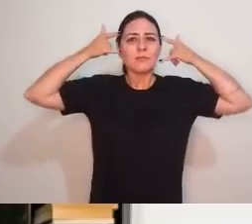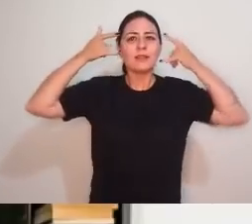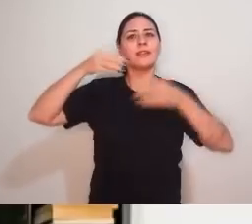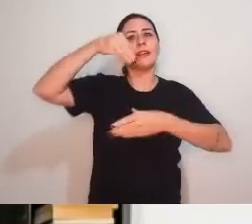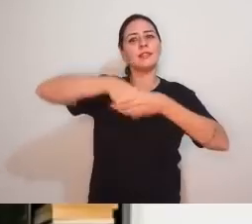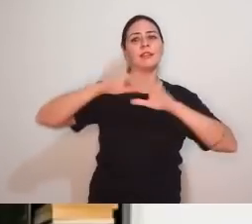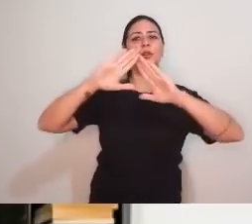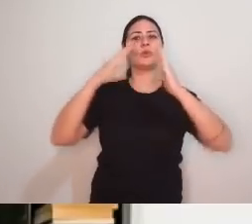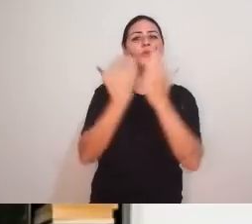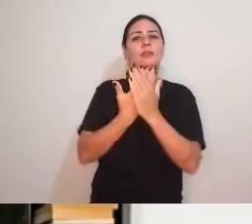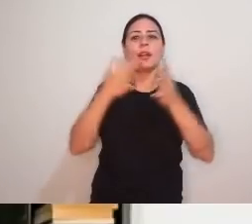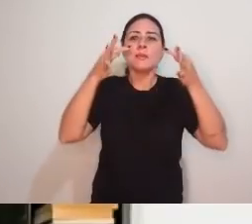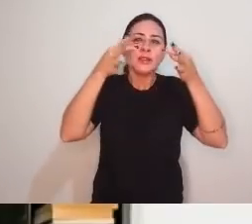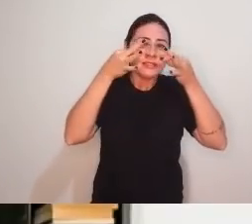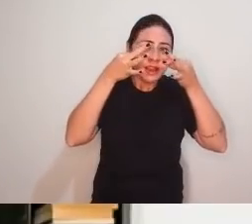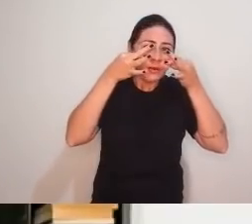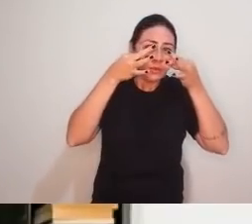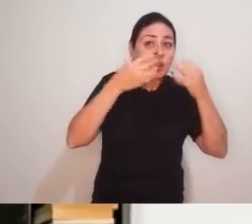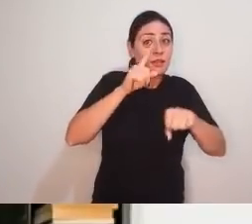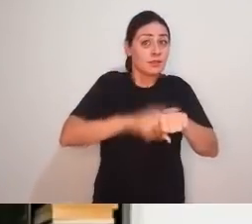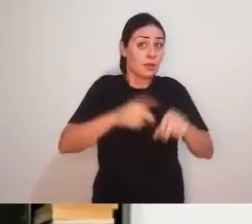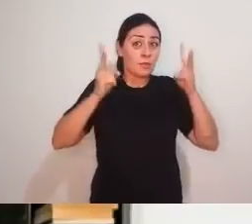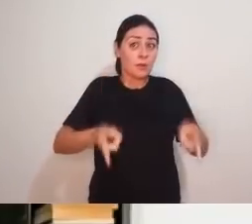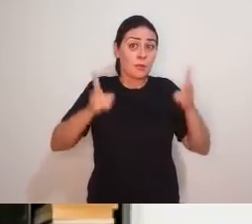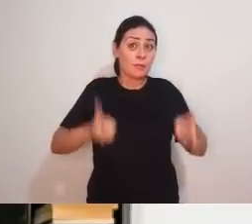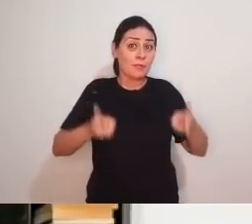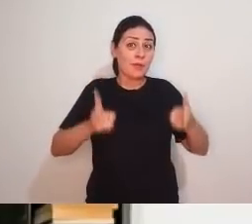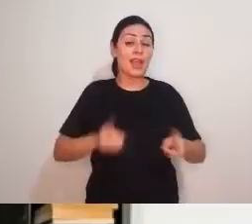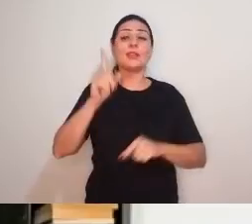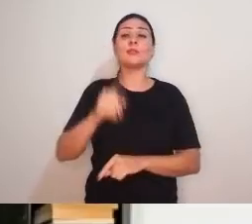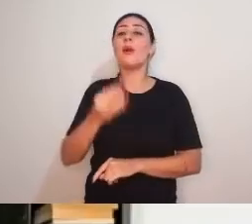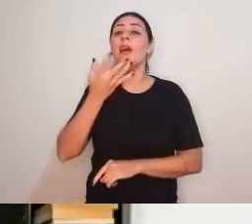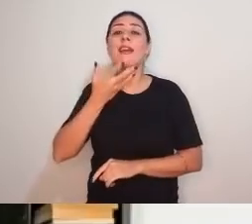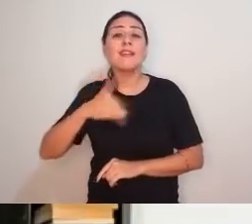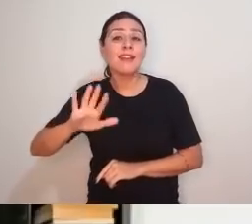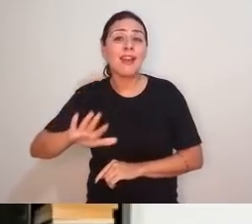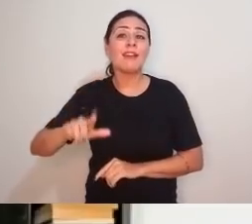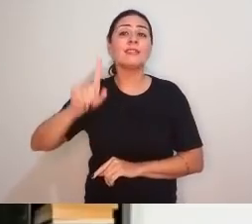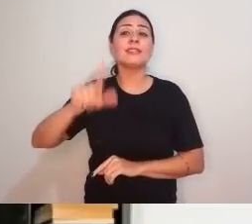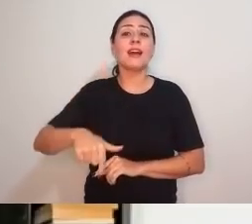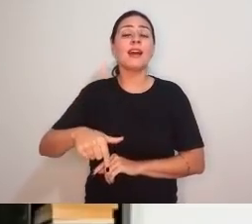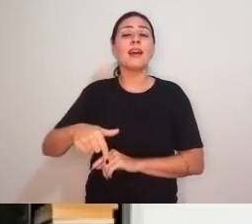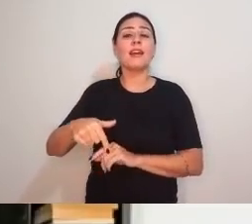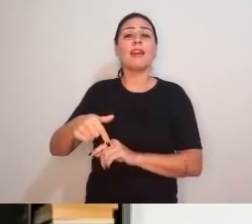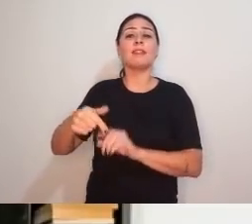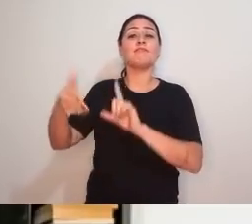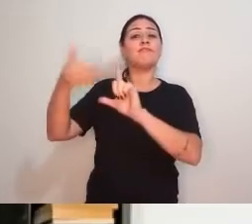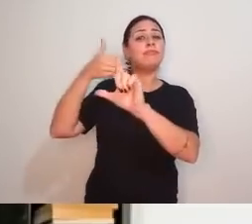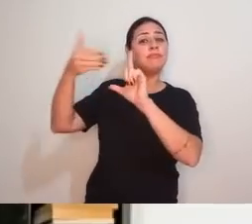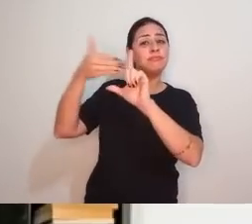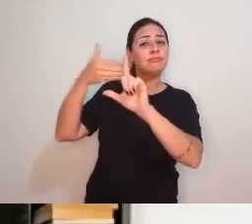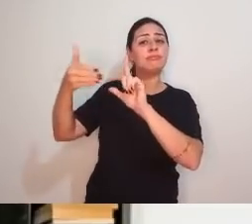outra criança que está lá do lado externo, acompanhando via as tecnologias ou mesmo as apostilas que estão sendo encaminhadas